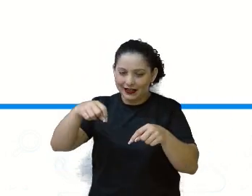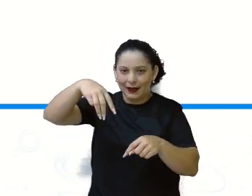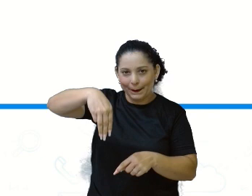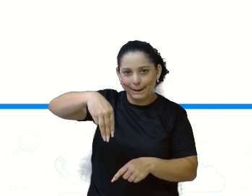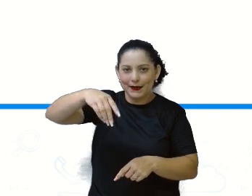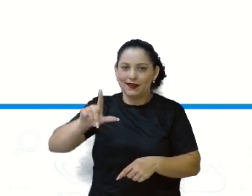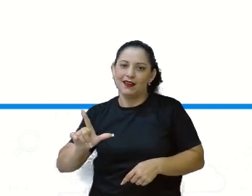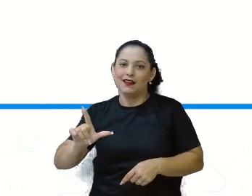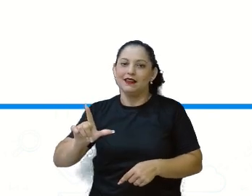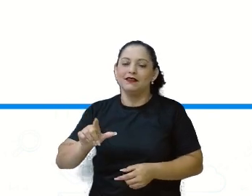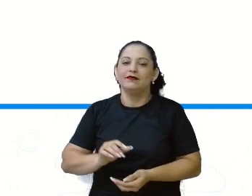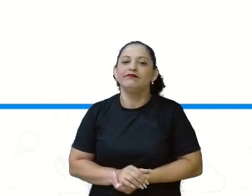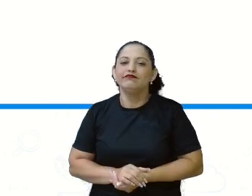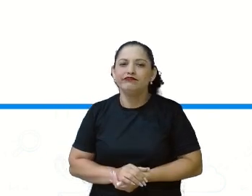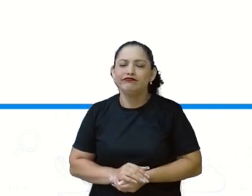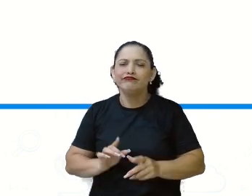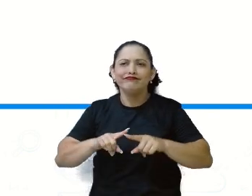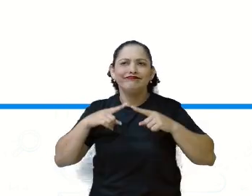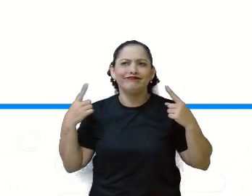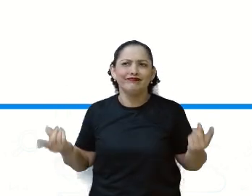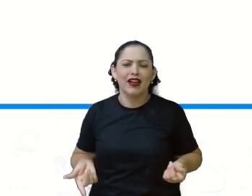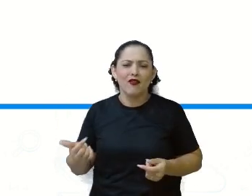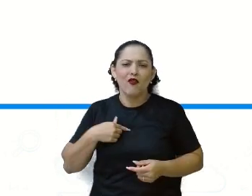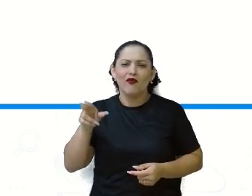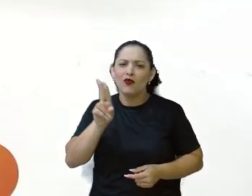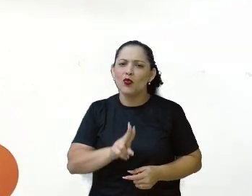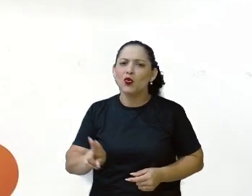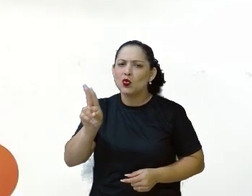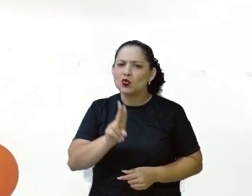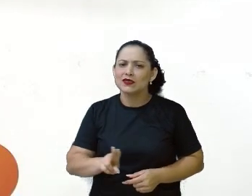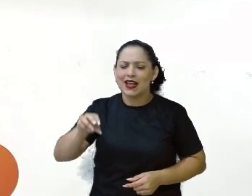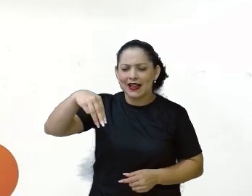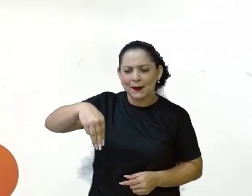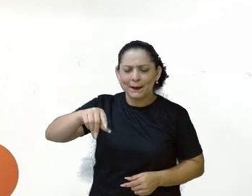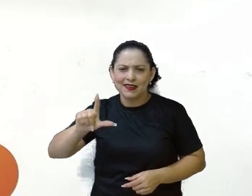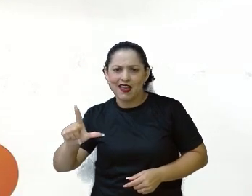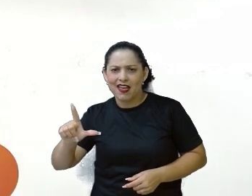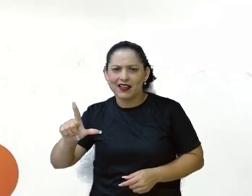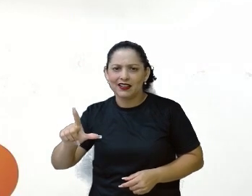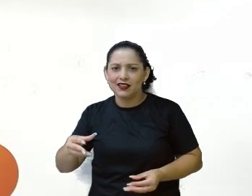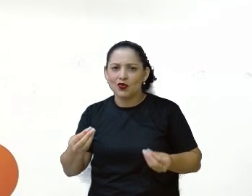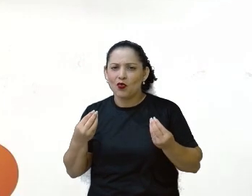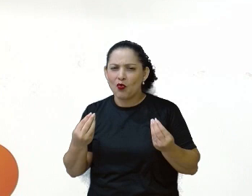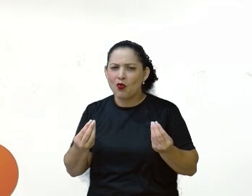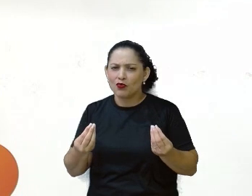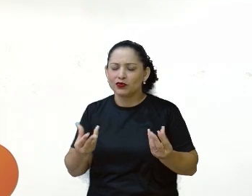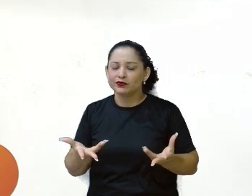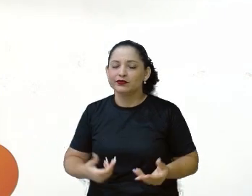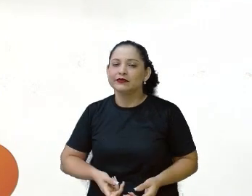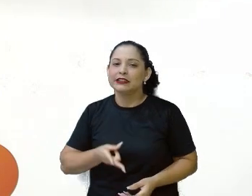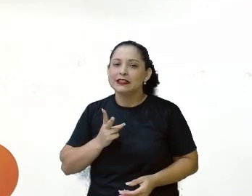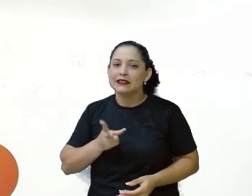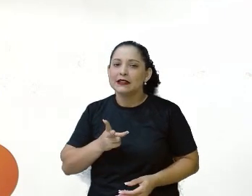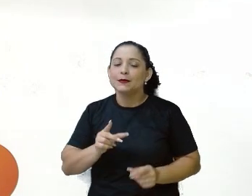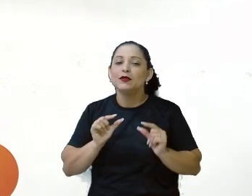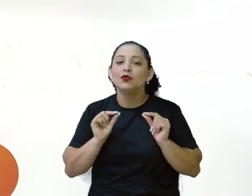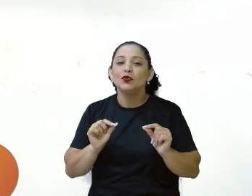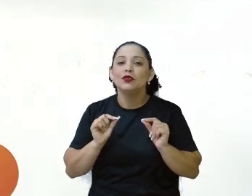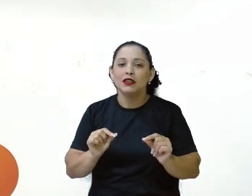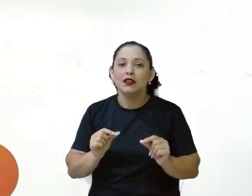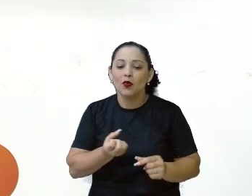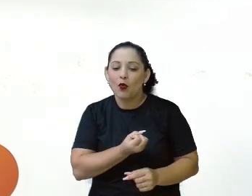mililitro. Professora, eu vou utilizar mililitros sempre que as capacidades